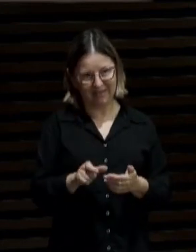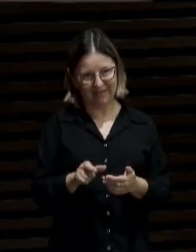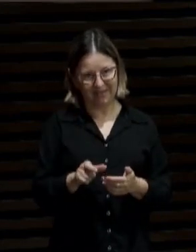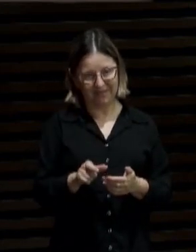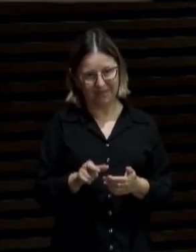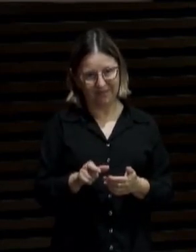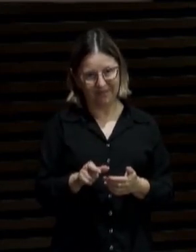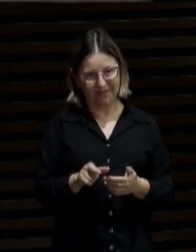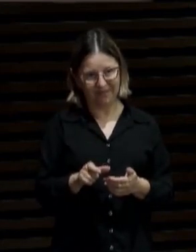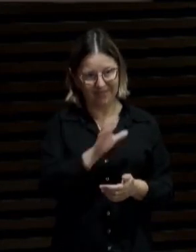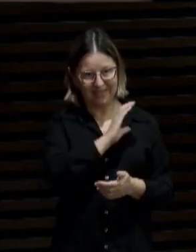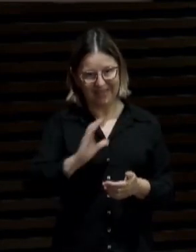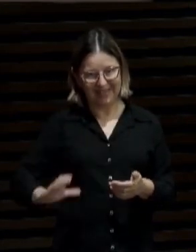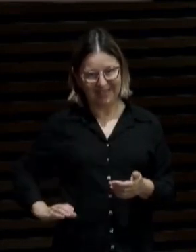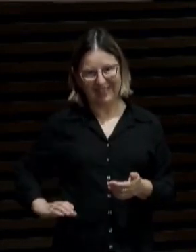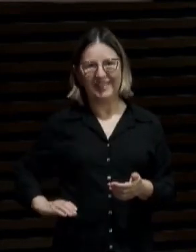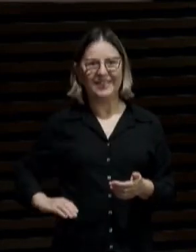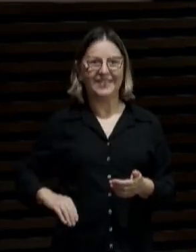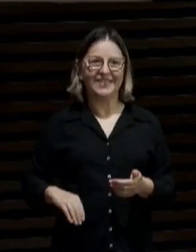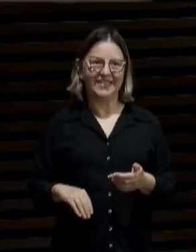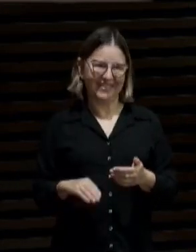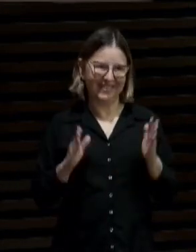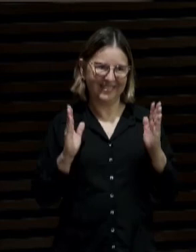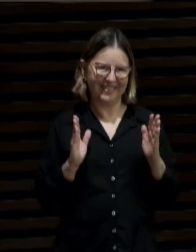que Cristo já pagou.